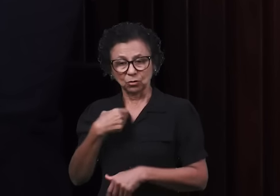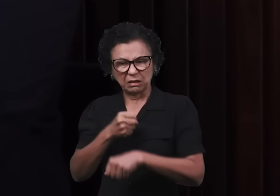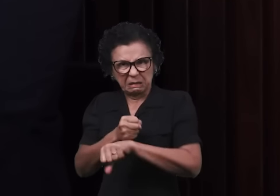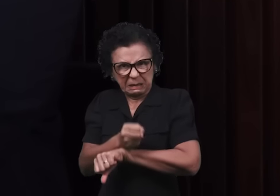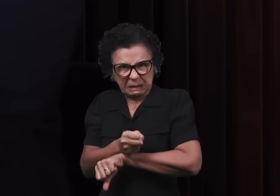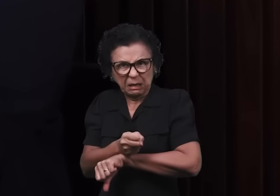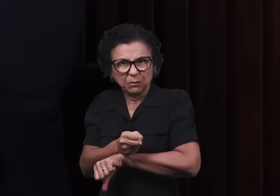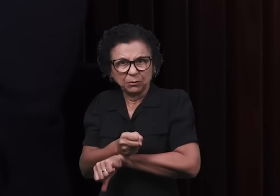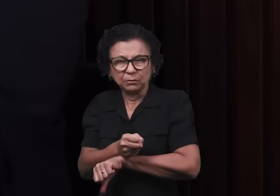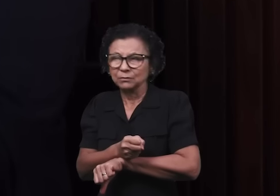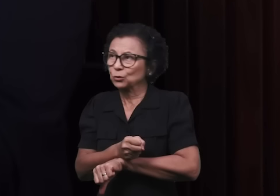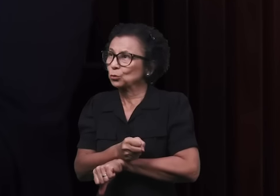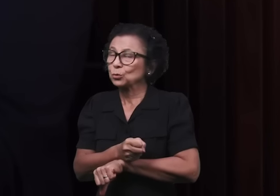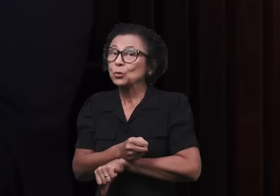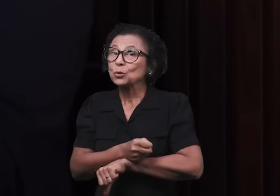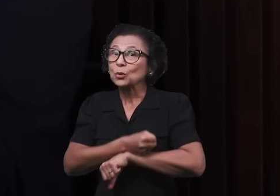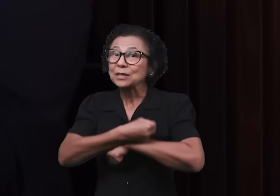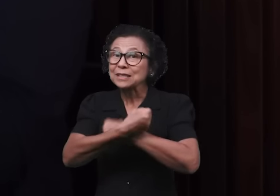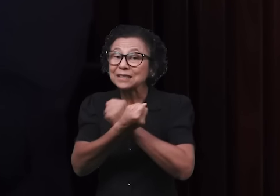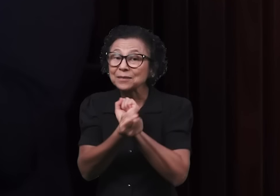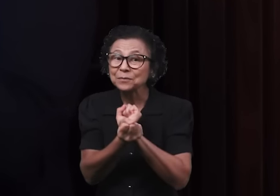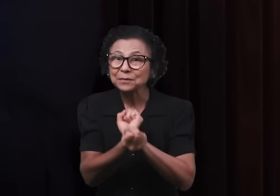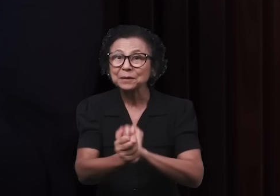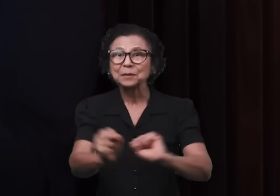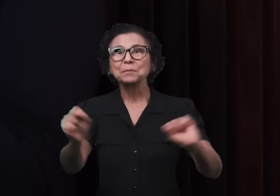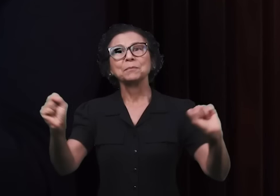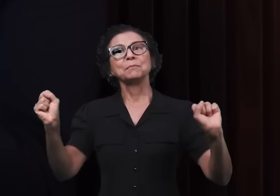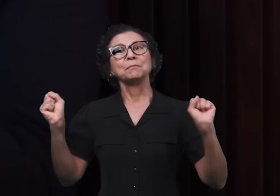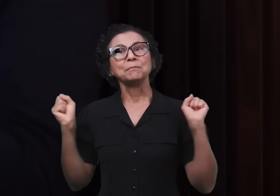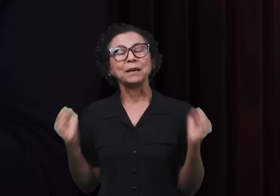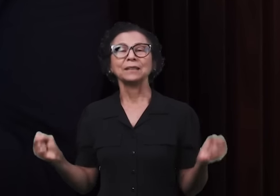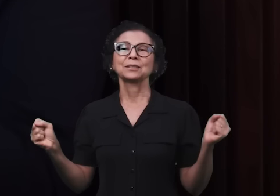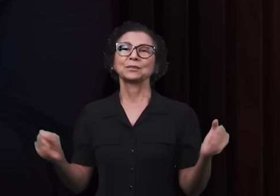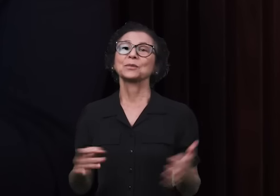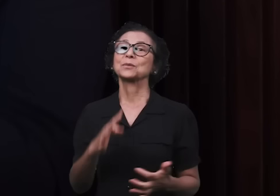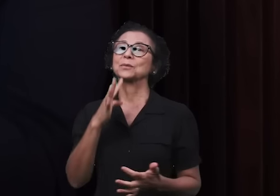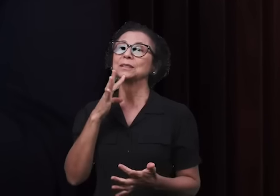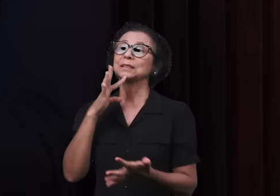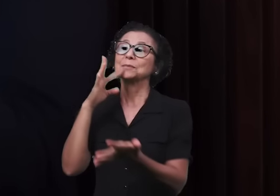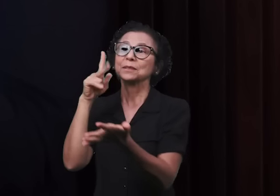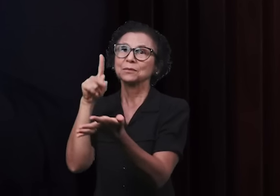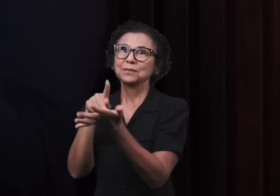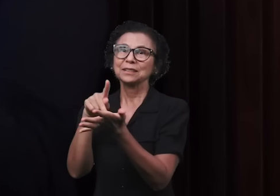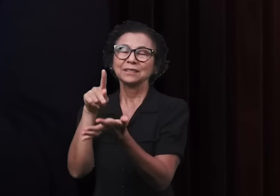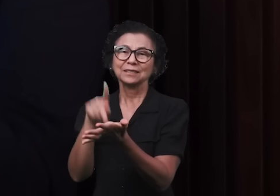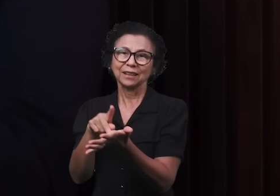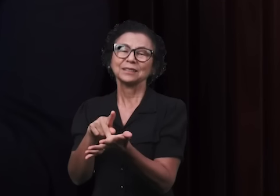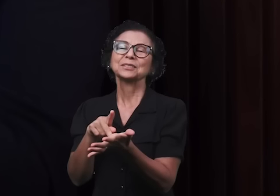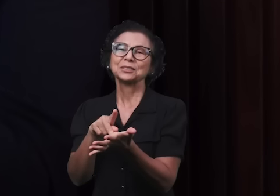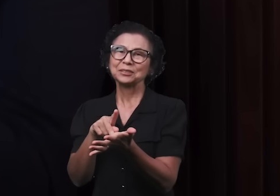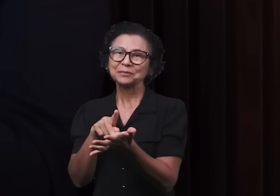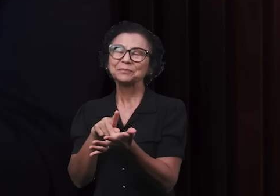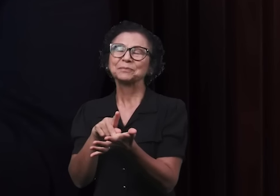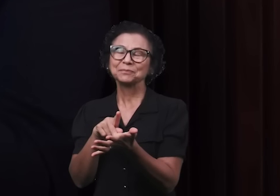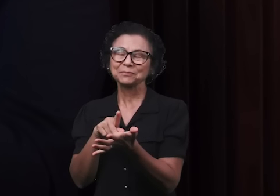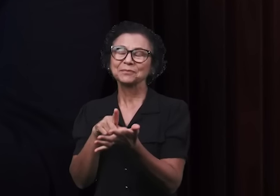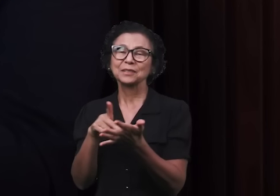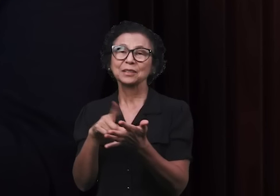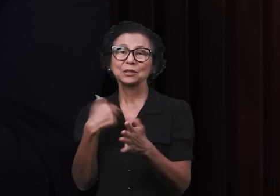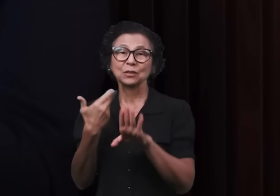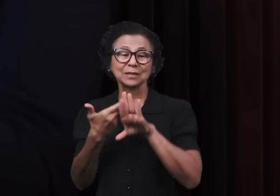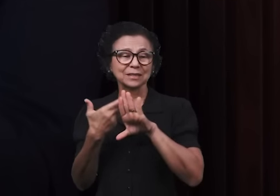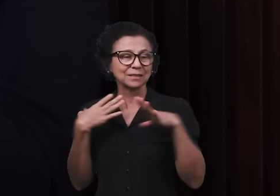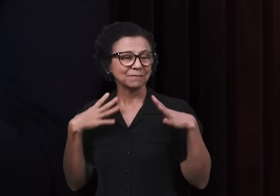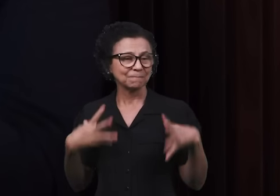aprisionados, mas porque agora nós conhecemos a verdade e estamos libertos. A verdade ela nos liberta para viver a